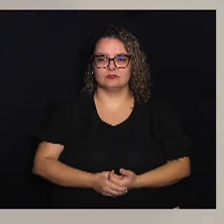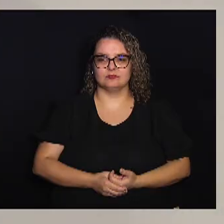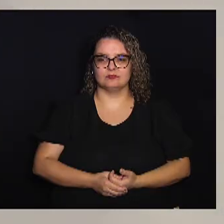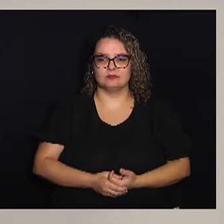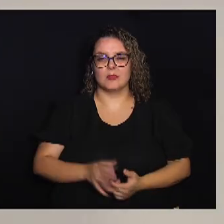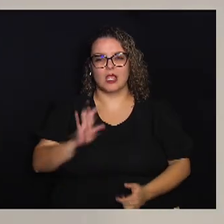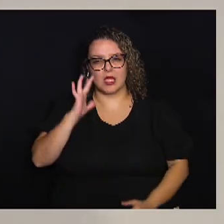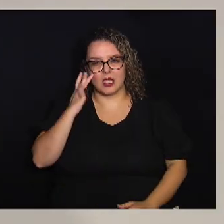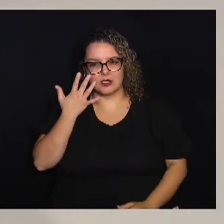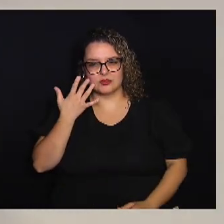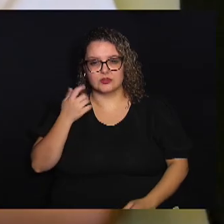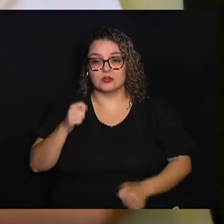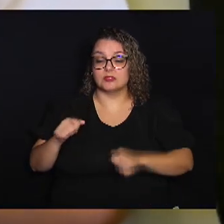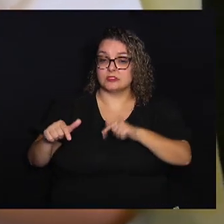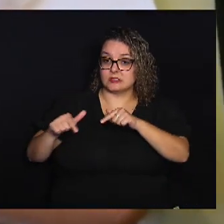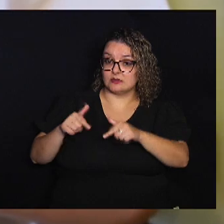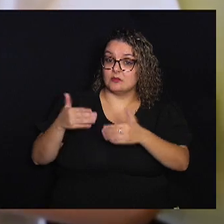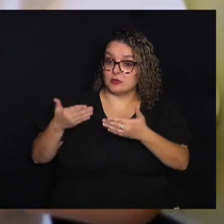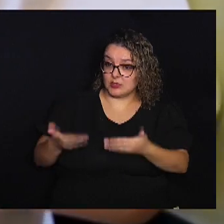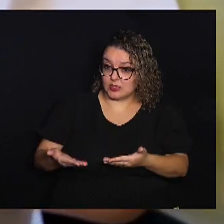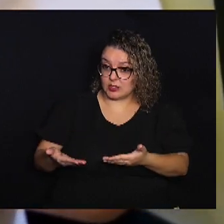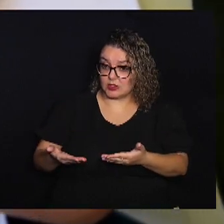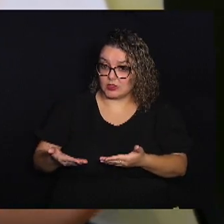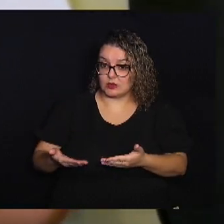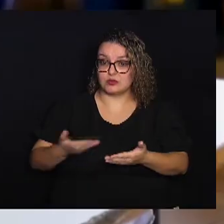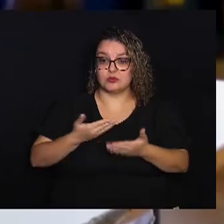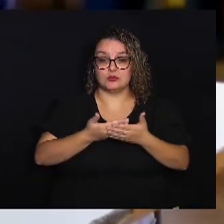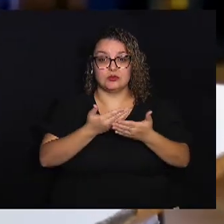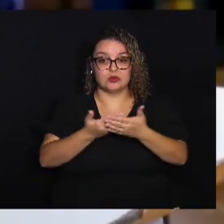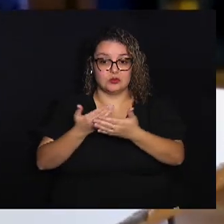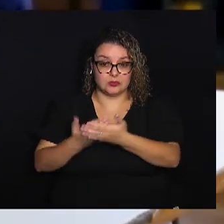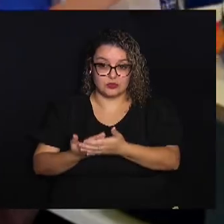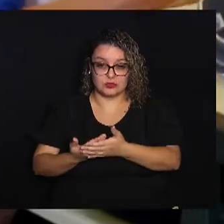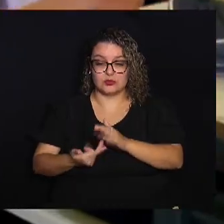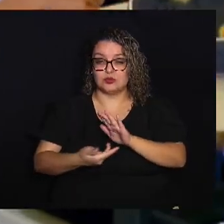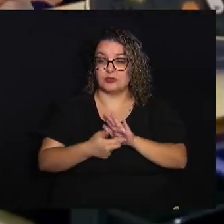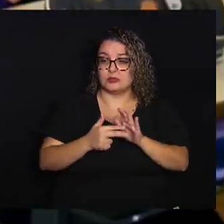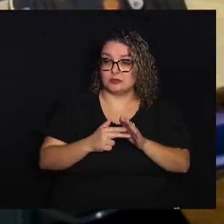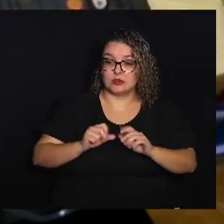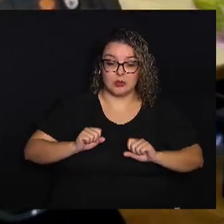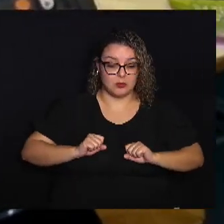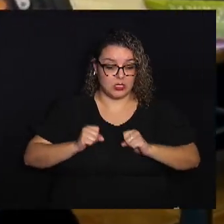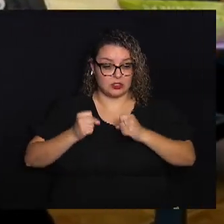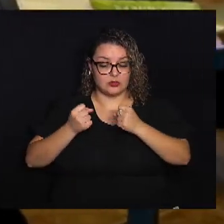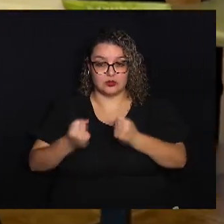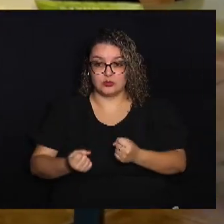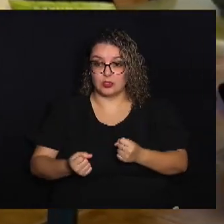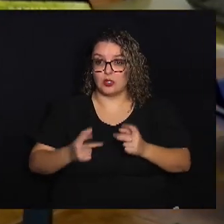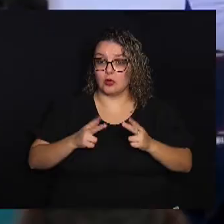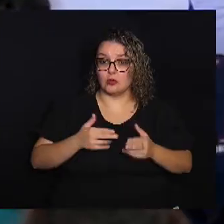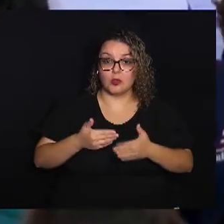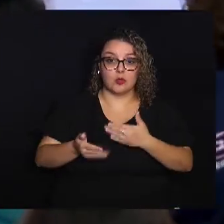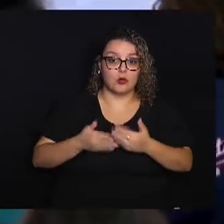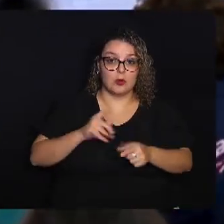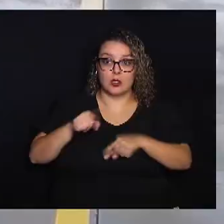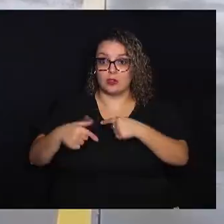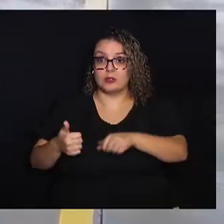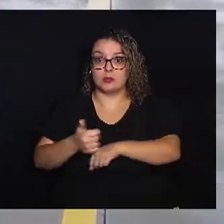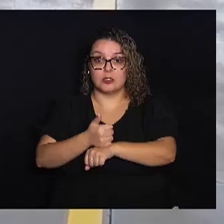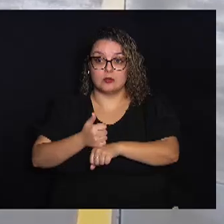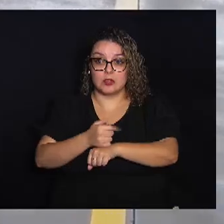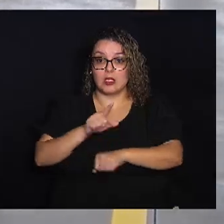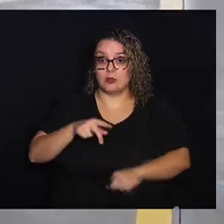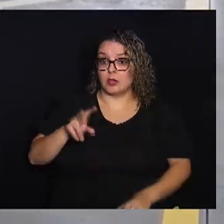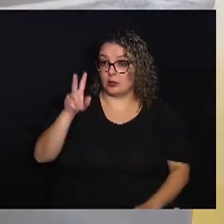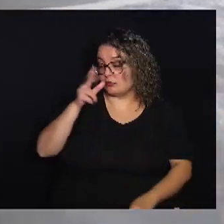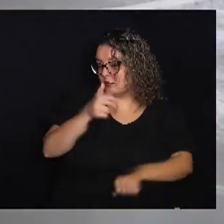se formar para isso, no sentido de estudo, no sentido de dedicação, né? Assim como qualquer outra profissão, é uma profissão